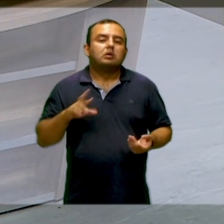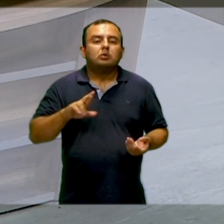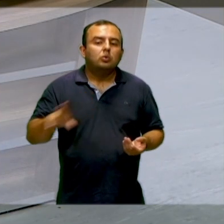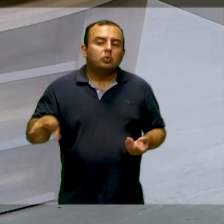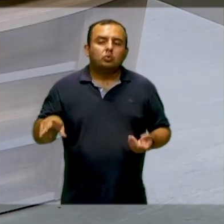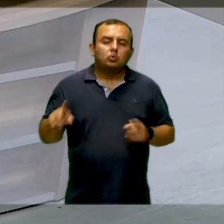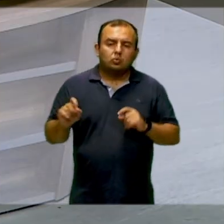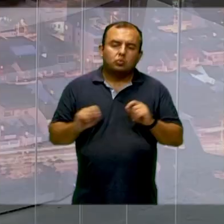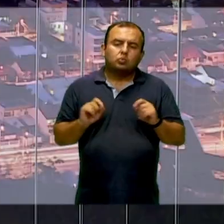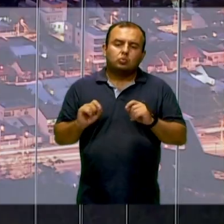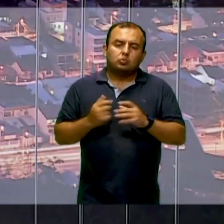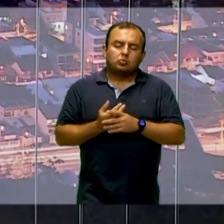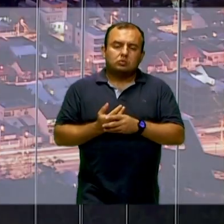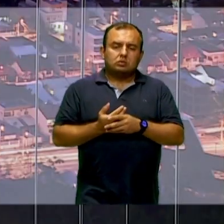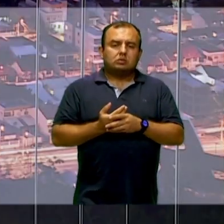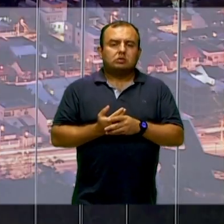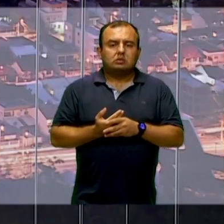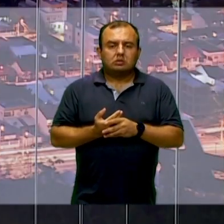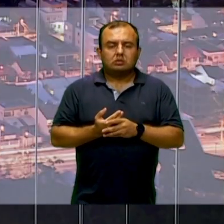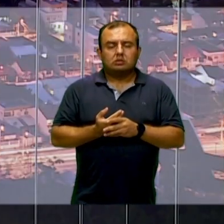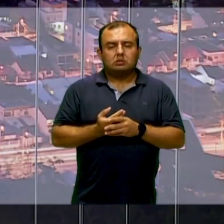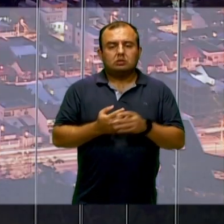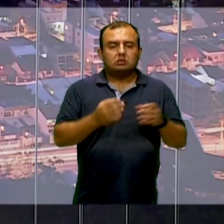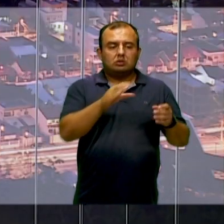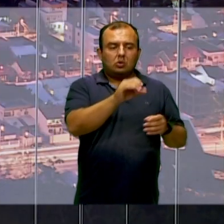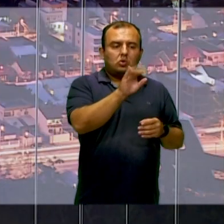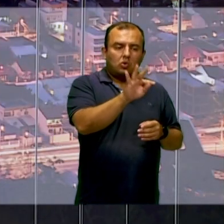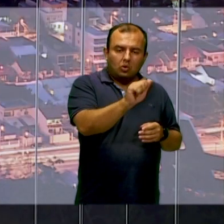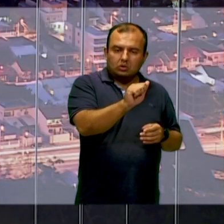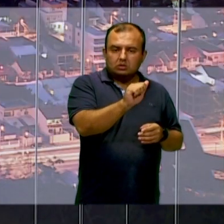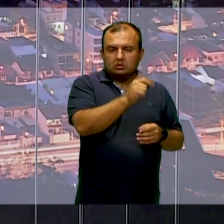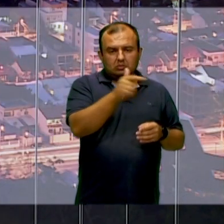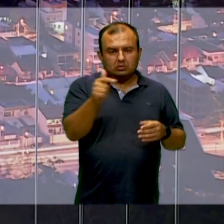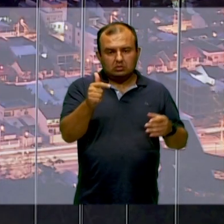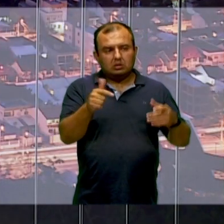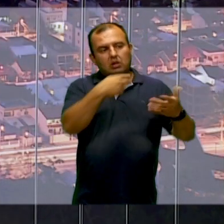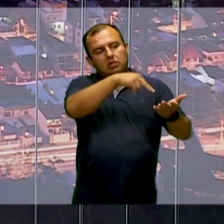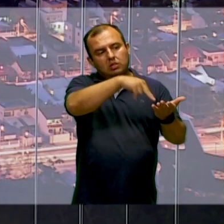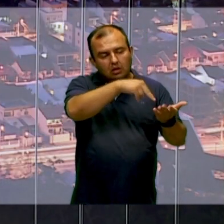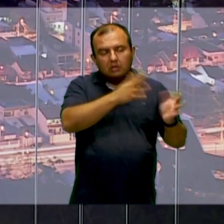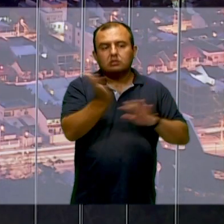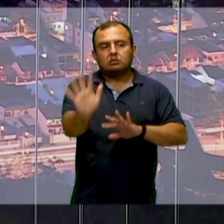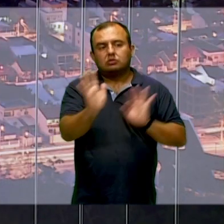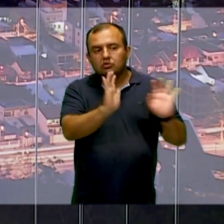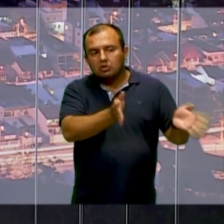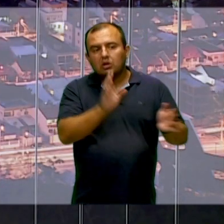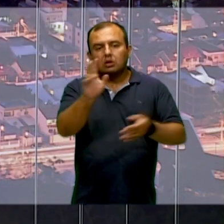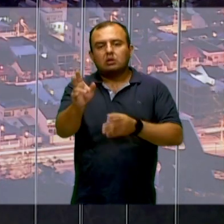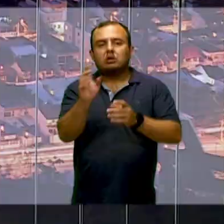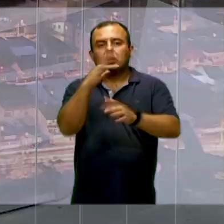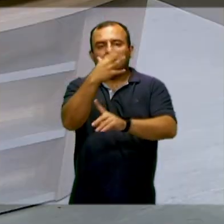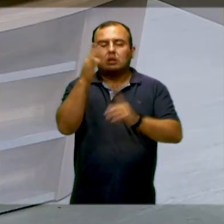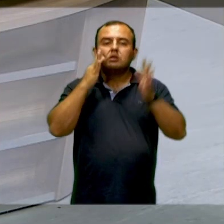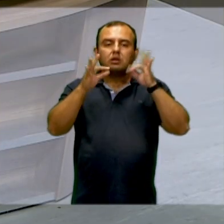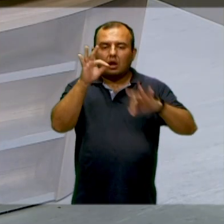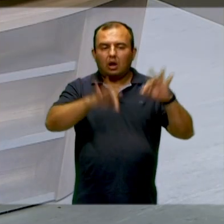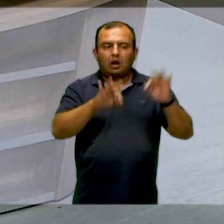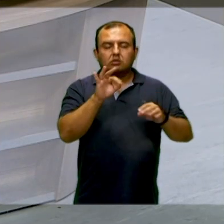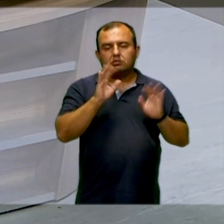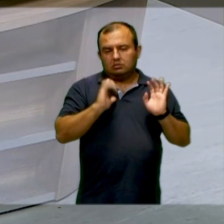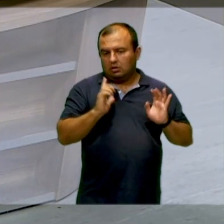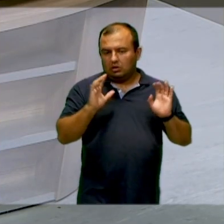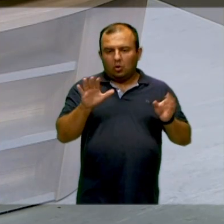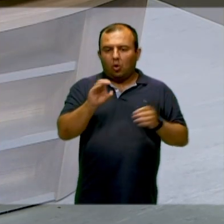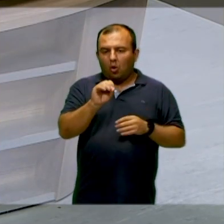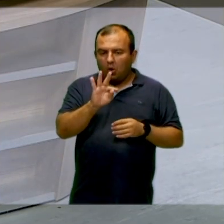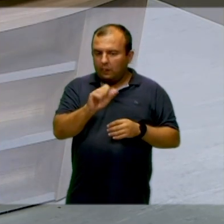assim, por exemplo, assim, não existe uma cota, já temos quem dá dança, já temos quem dá teatro. Não tem.